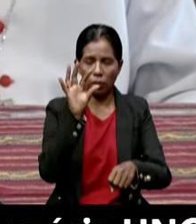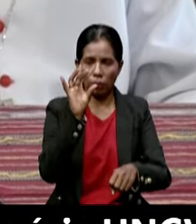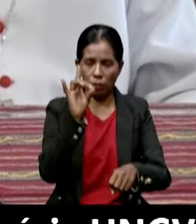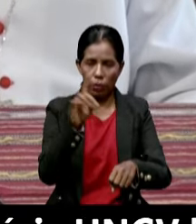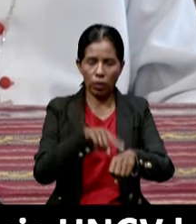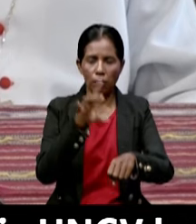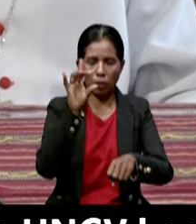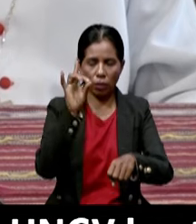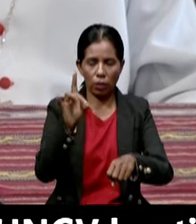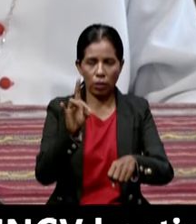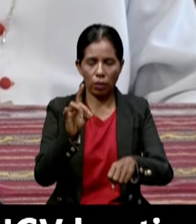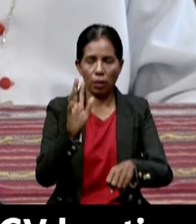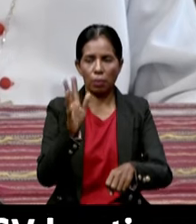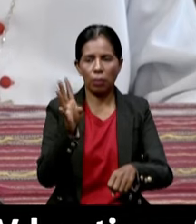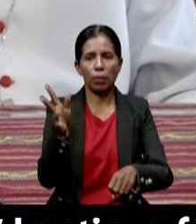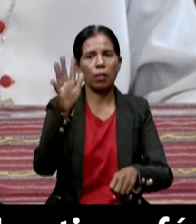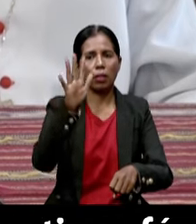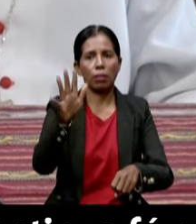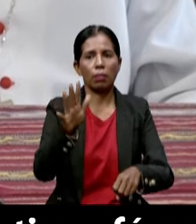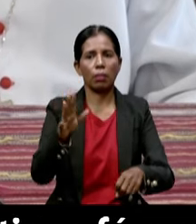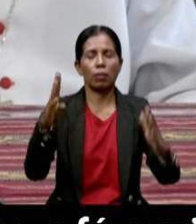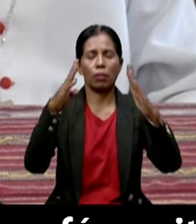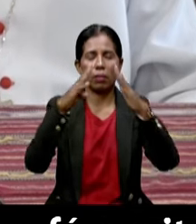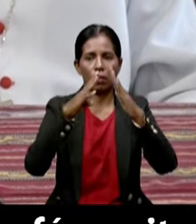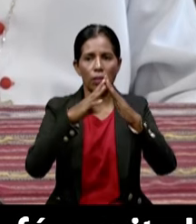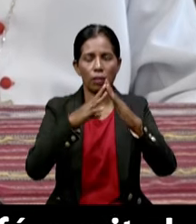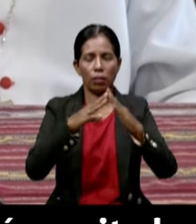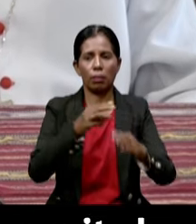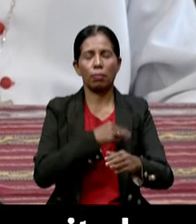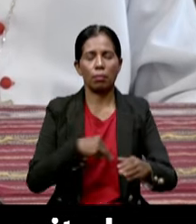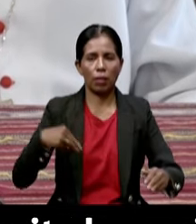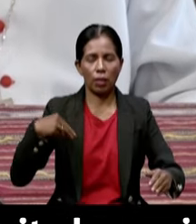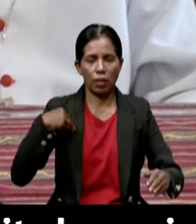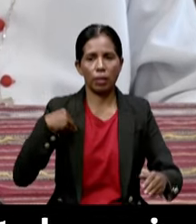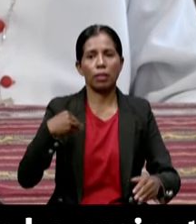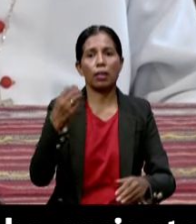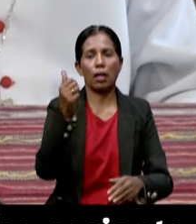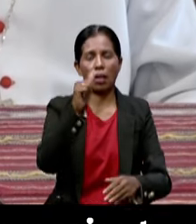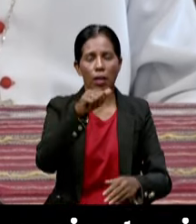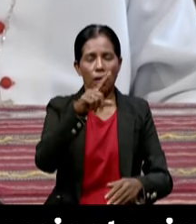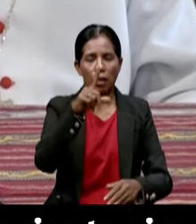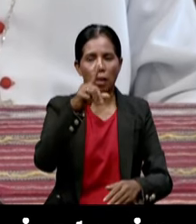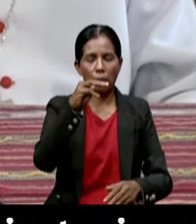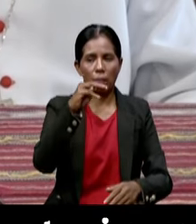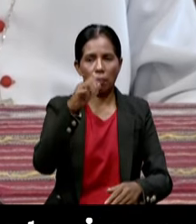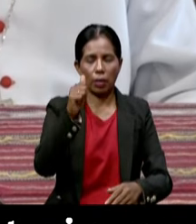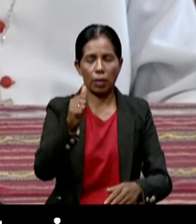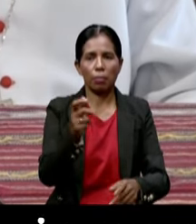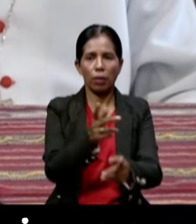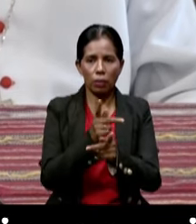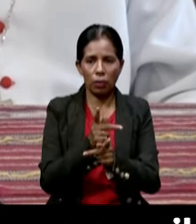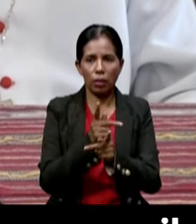8:45, sará na casa Instituto das Irmãs Alma, que cuidam